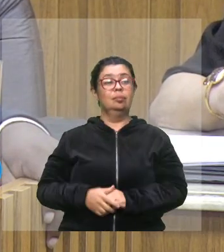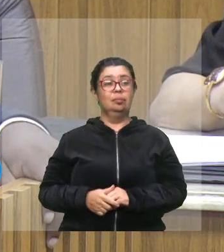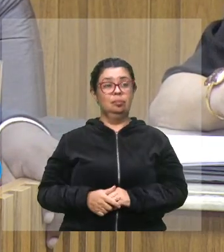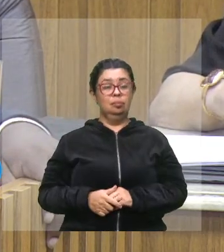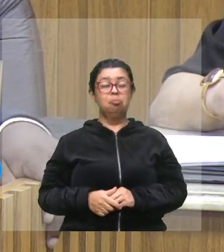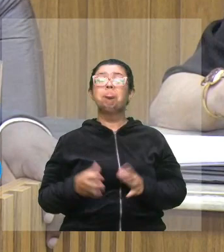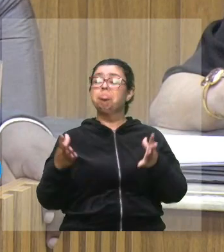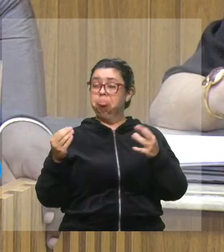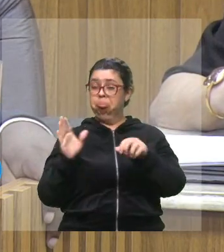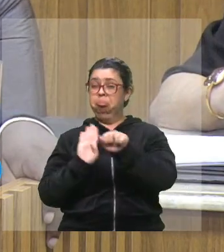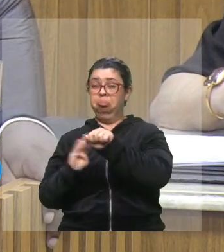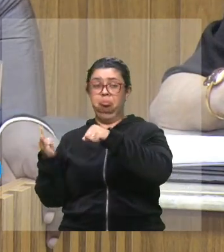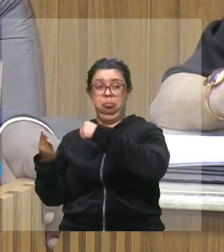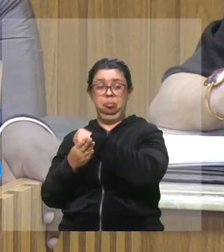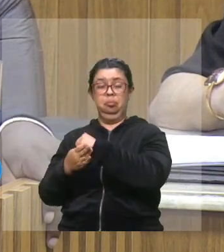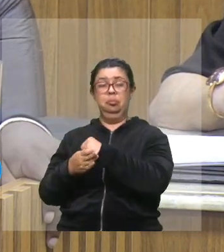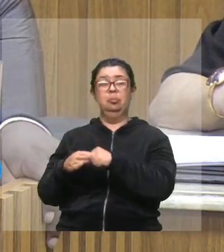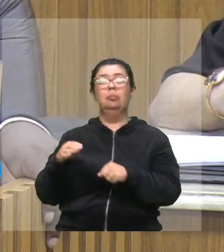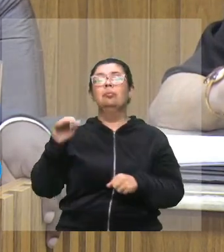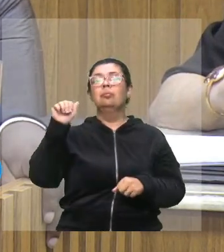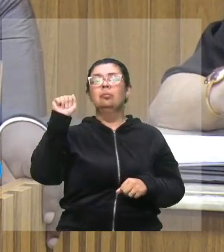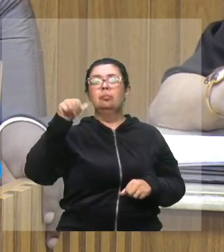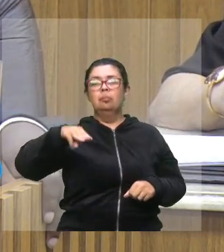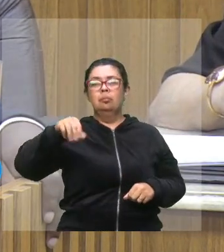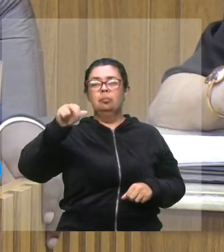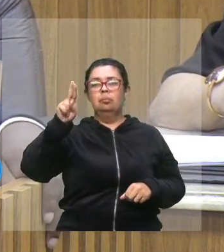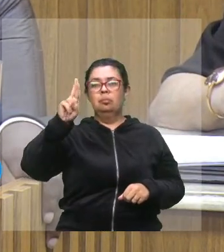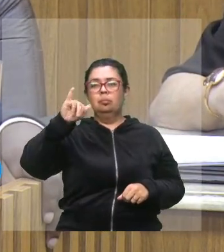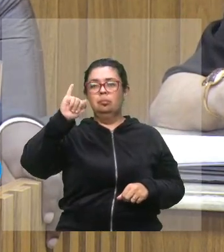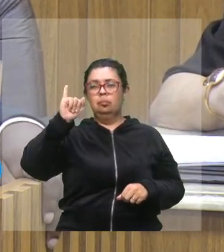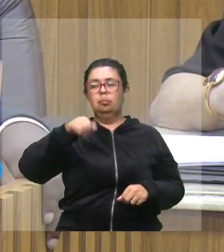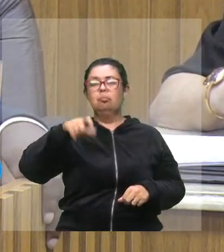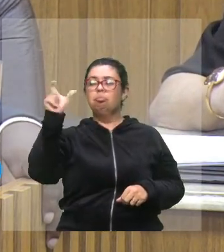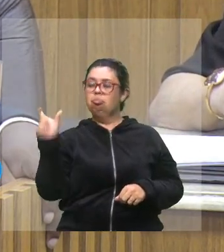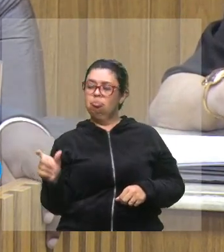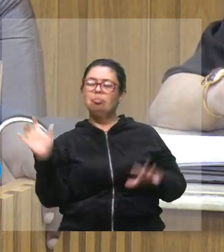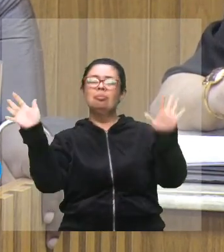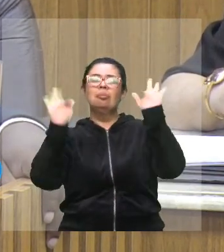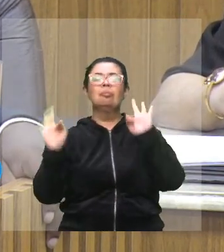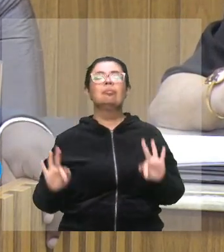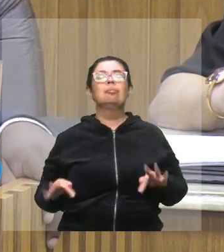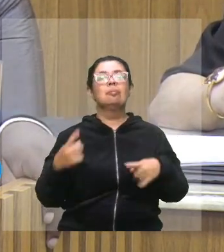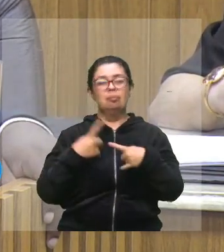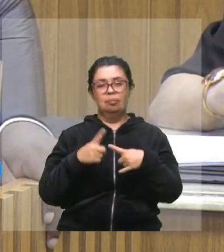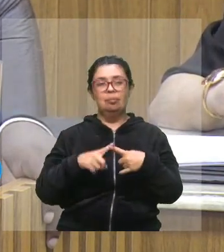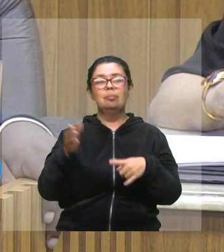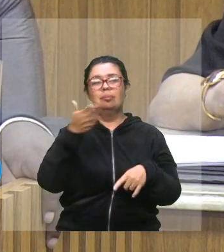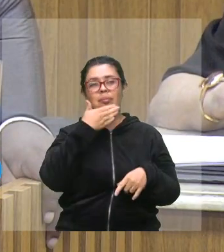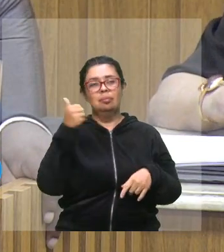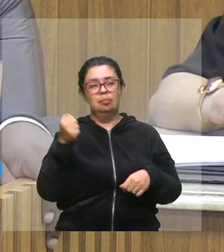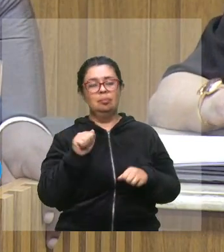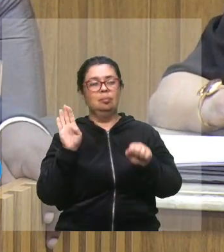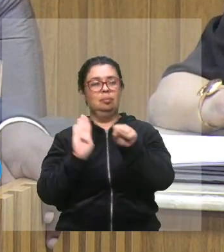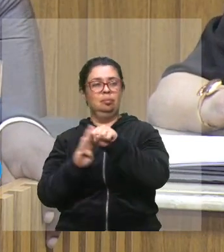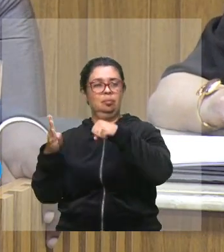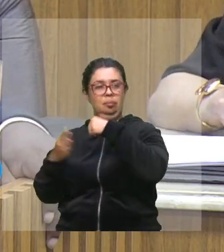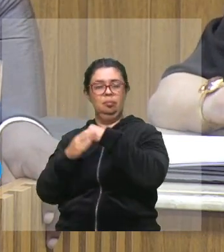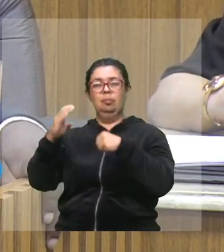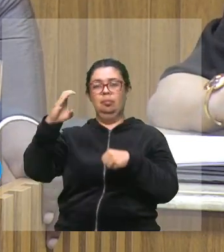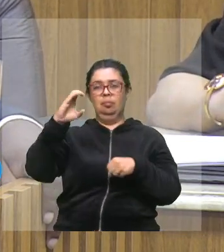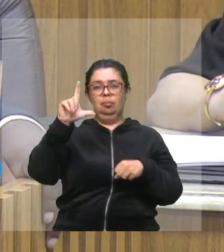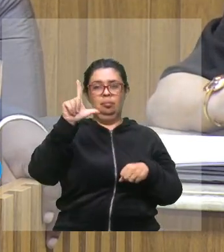vários bairros, ali no Jardim Amauri, eu estive lá, a população feliz pelo recapeamento que houve, ali na Vila Cláudia, perto da escola